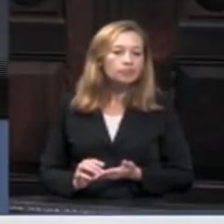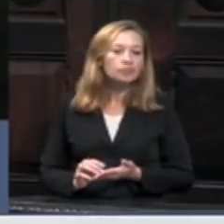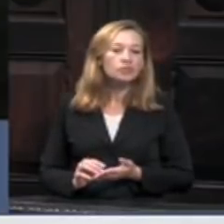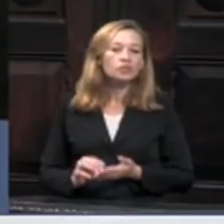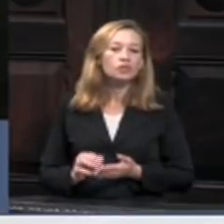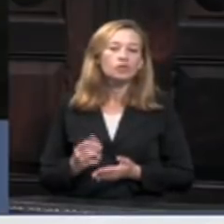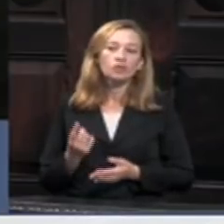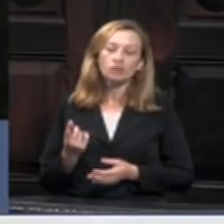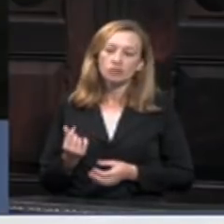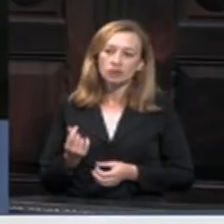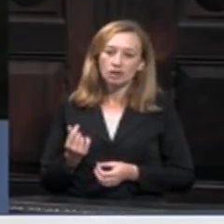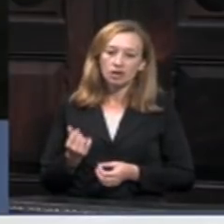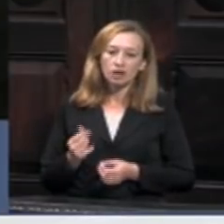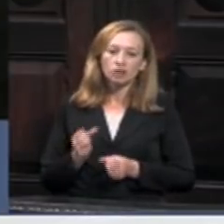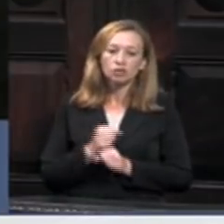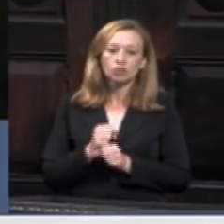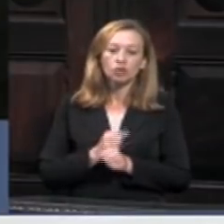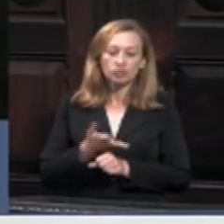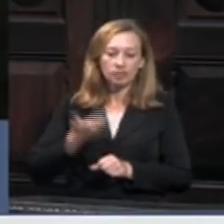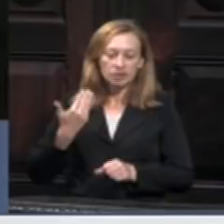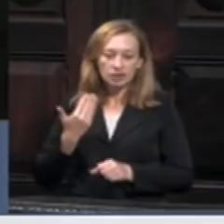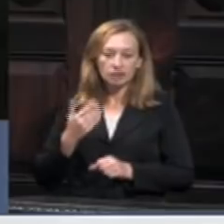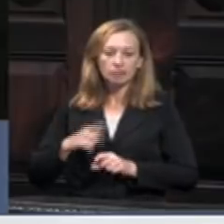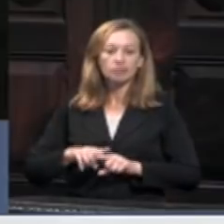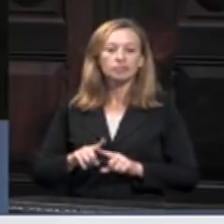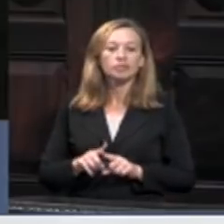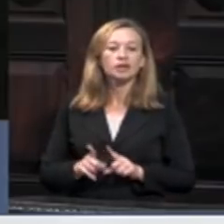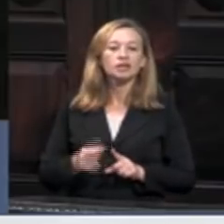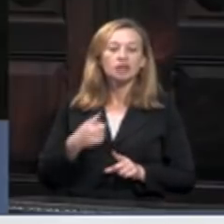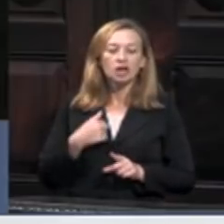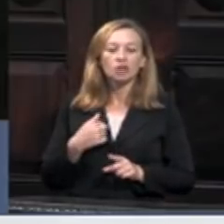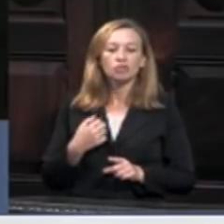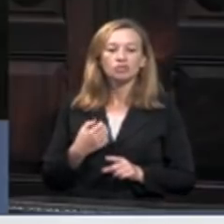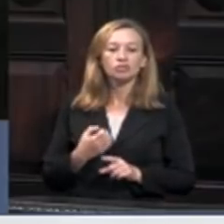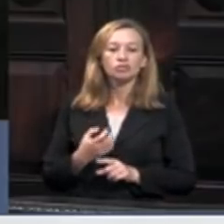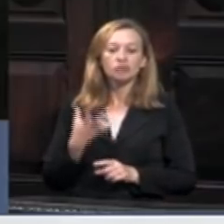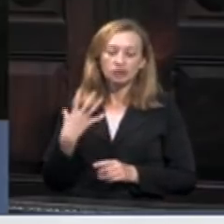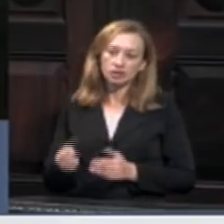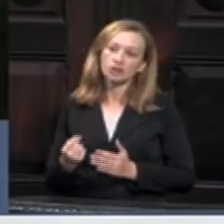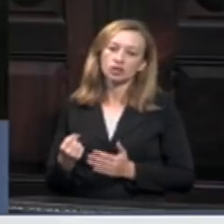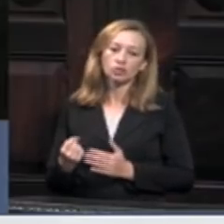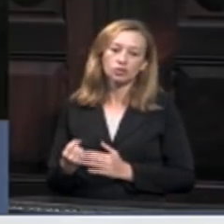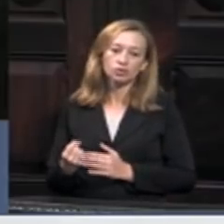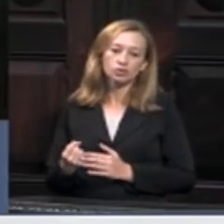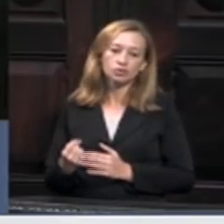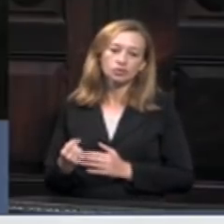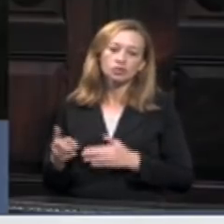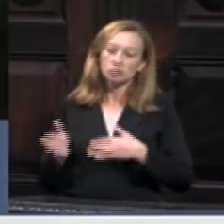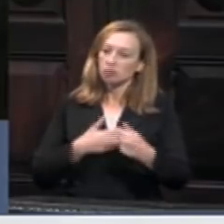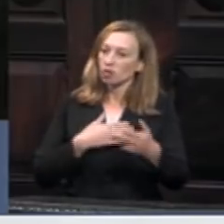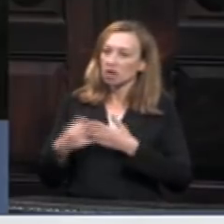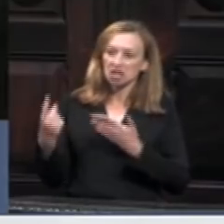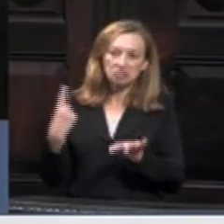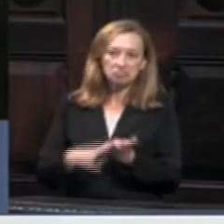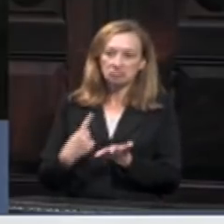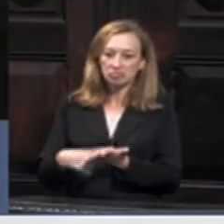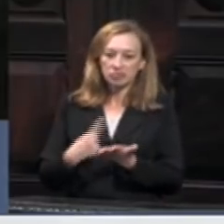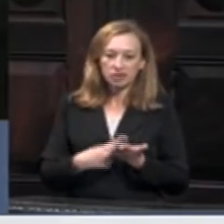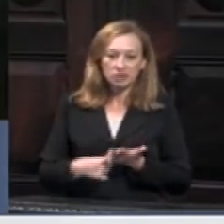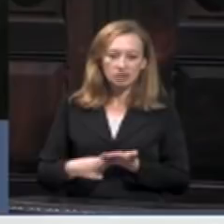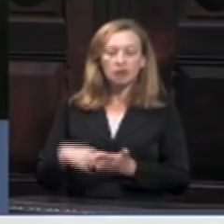anterior. Então, eu estou apto a fazer qualquer acordo,